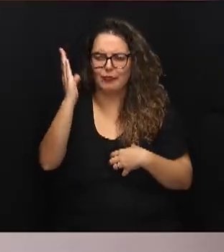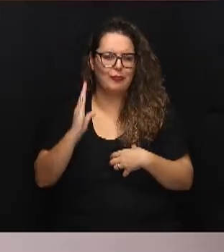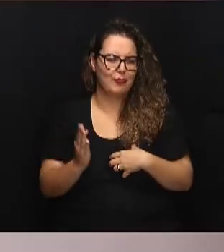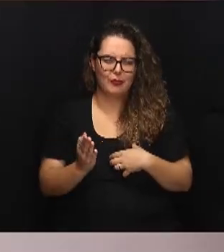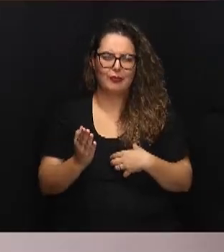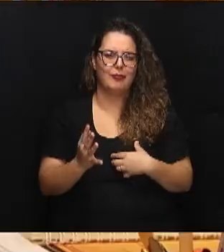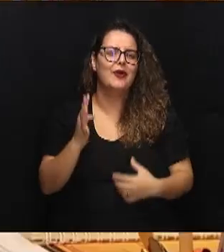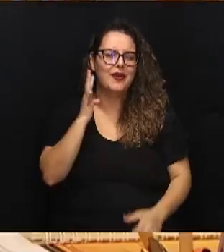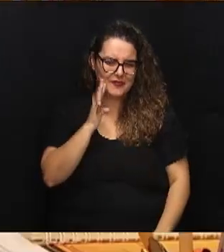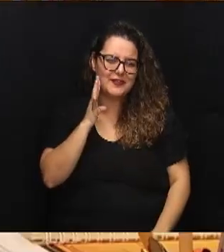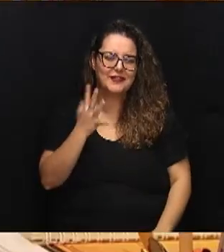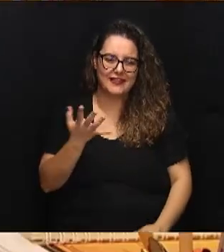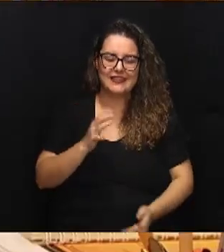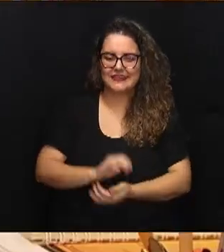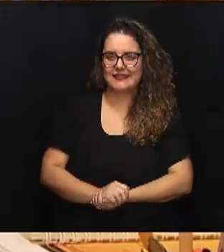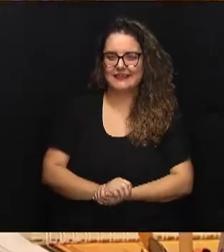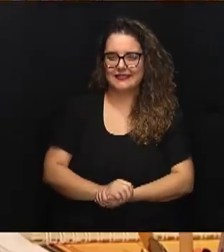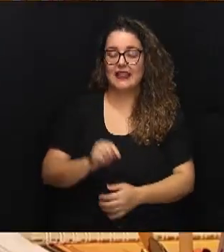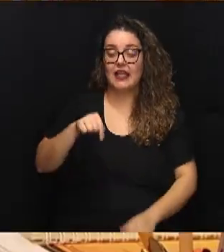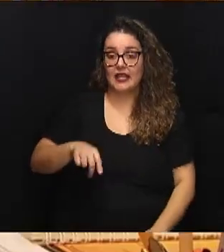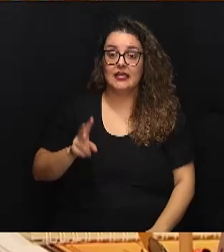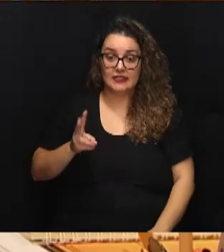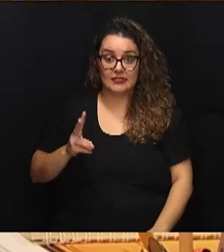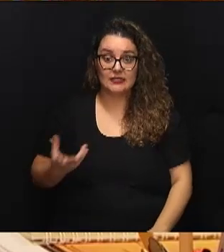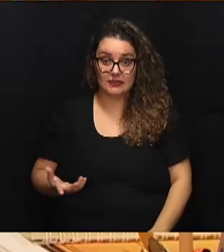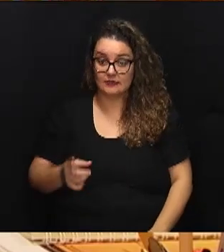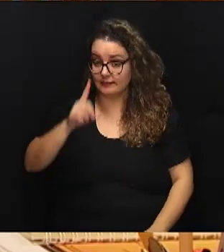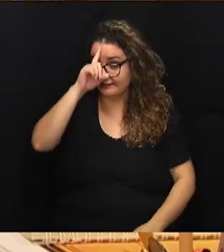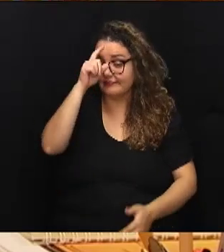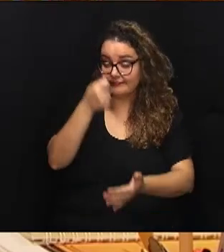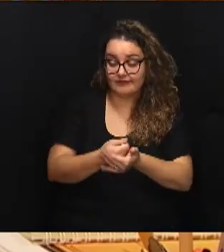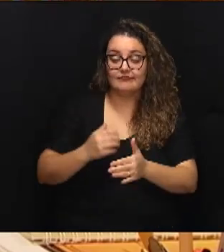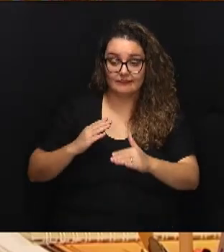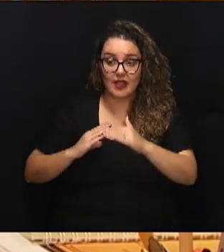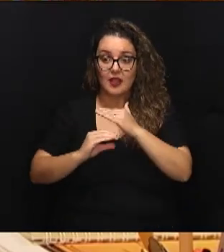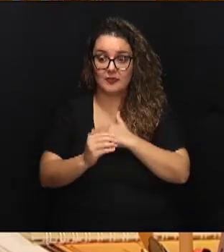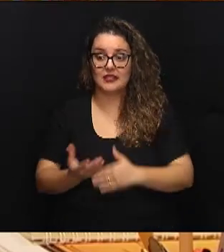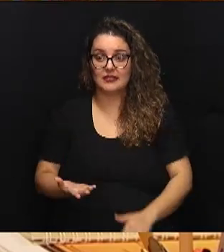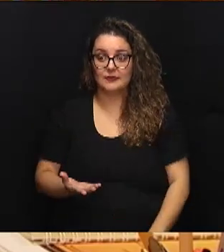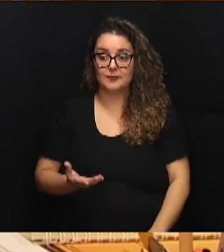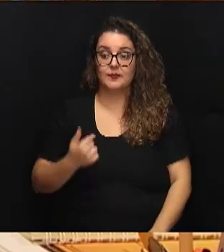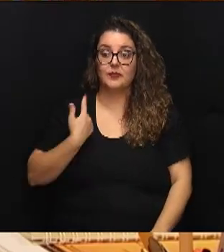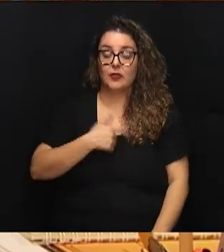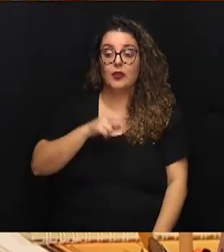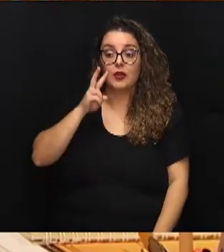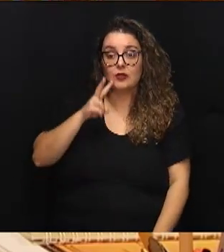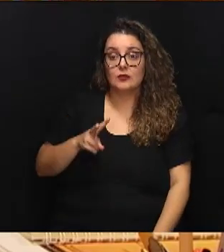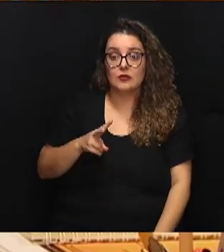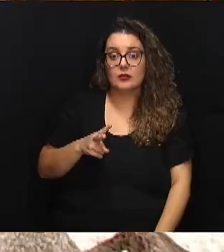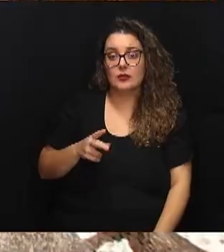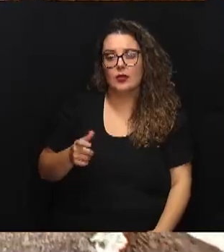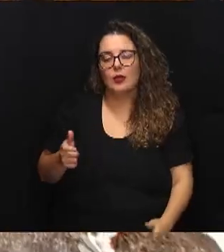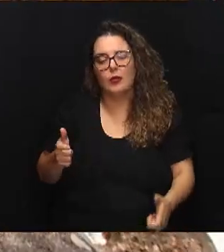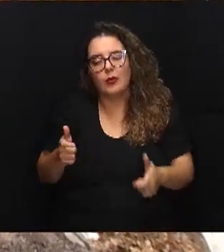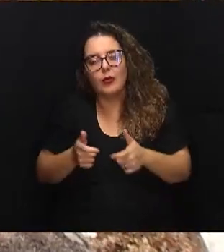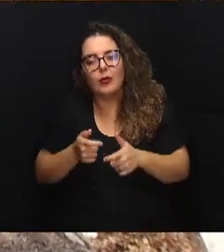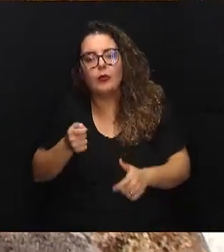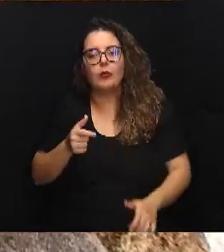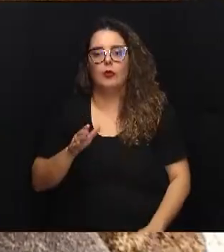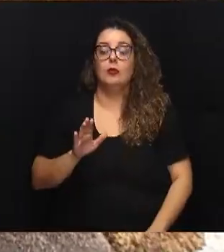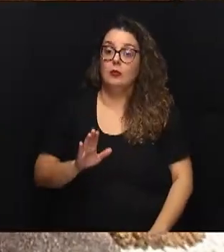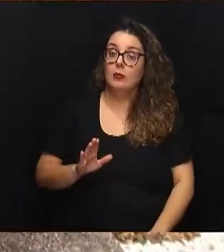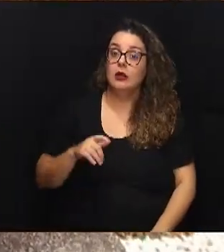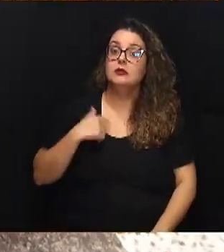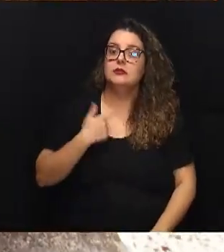muito bacanas. A guerra é sempre um fator determinante para a migração. A gente vê um volume baixo ainda, mas